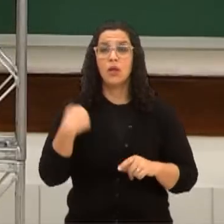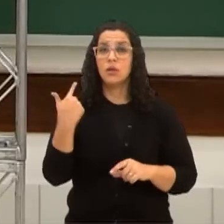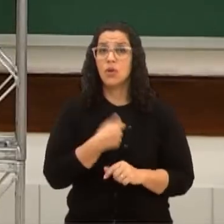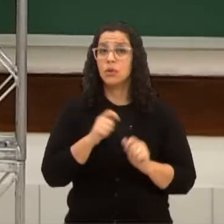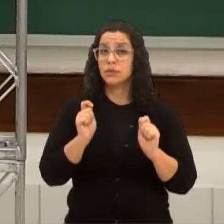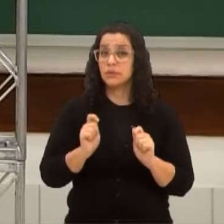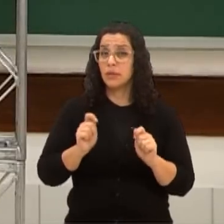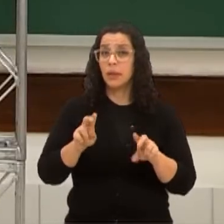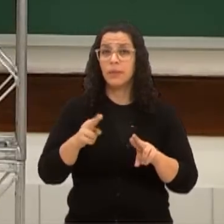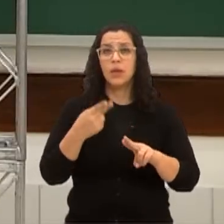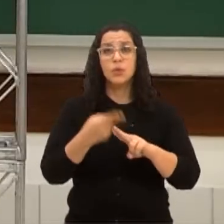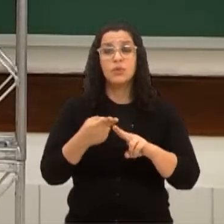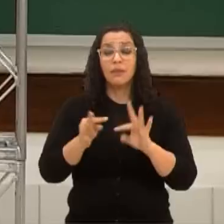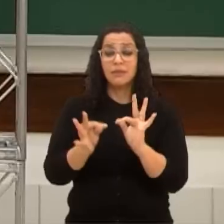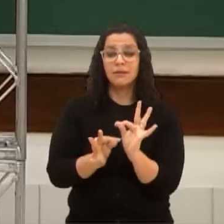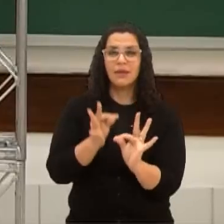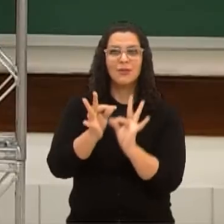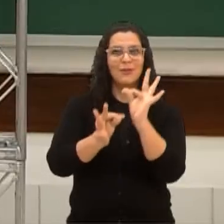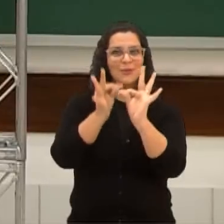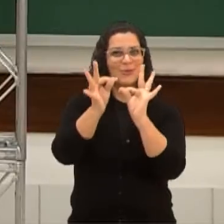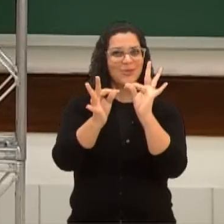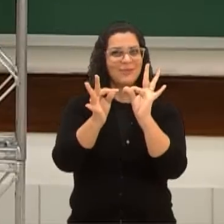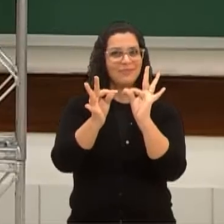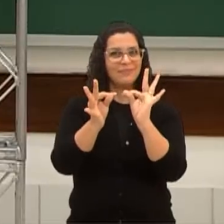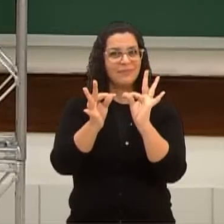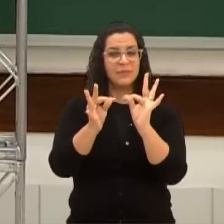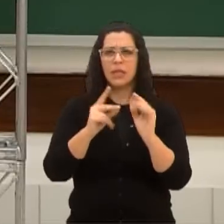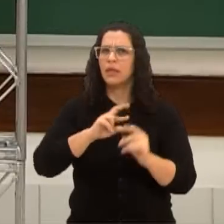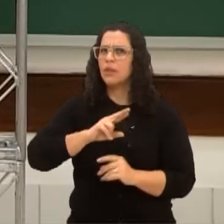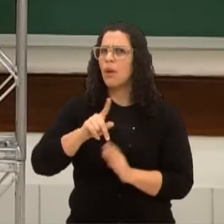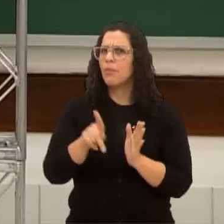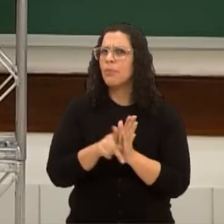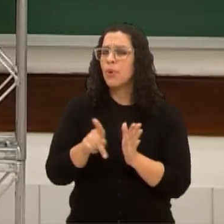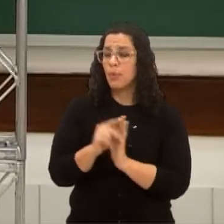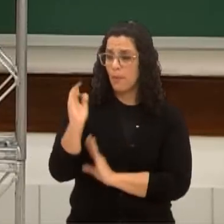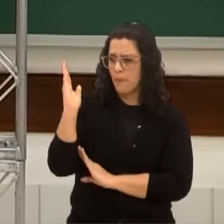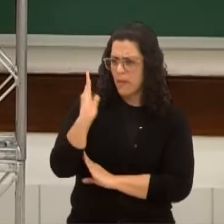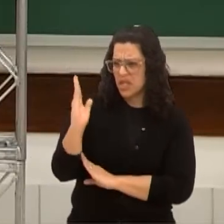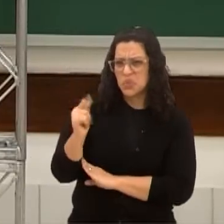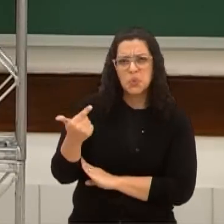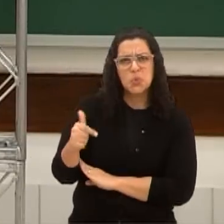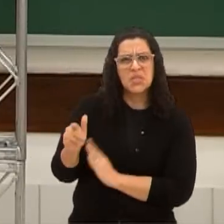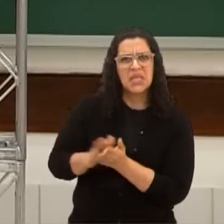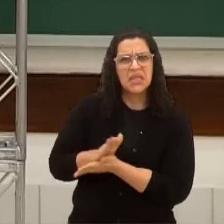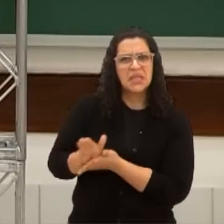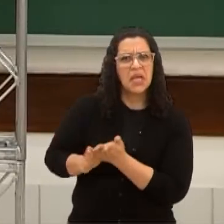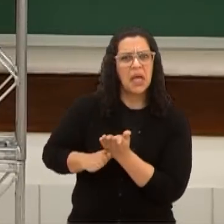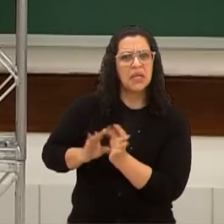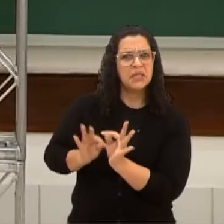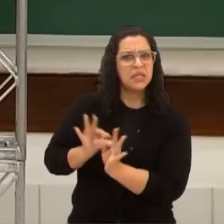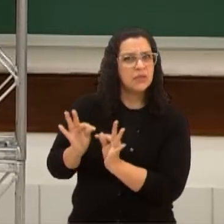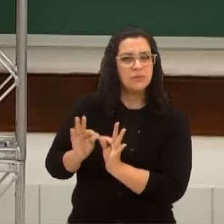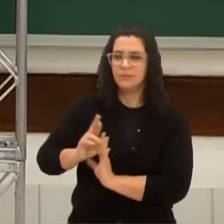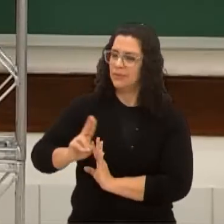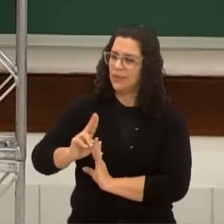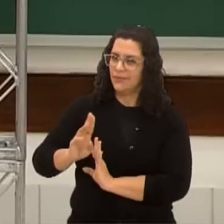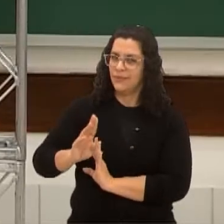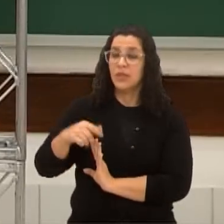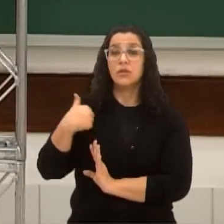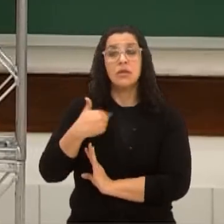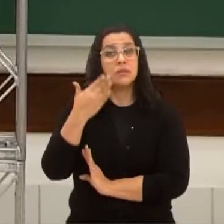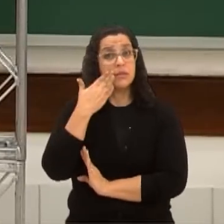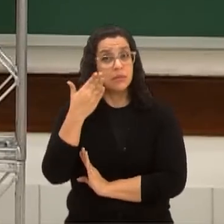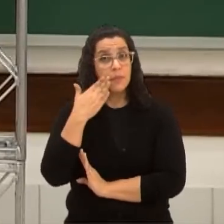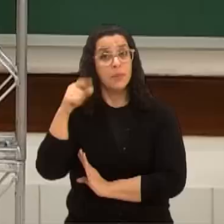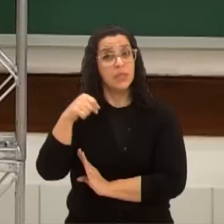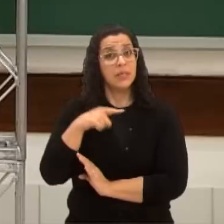gente poder acessar tecnologias, né? Não quer dizer que o Brasil não tenha condição de produzir tecnologia. A gente sabe